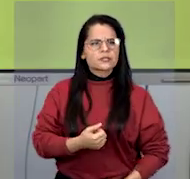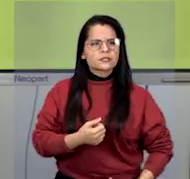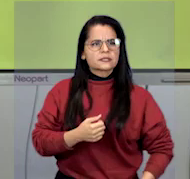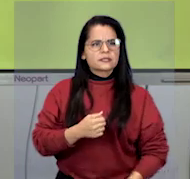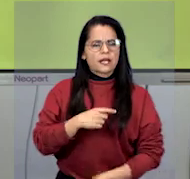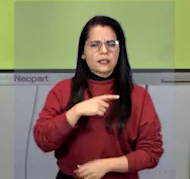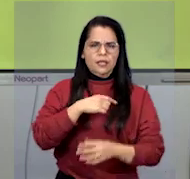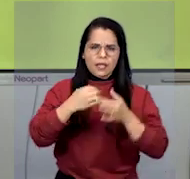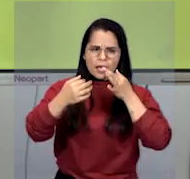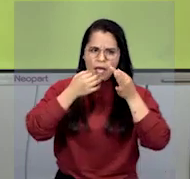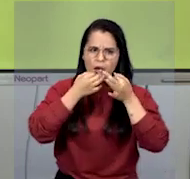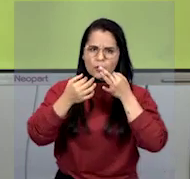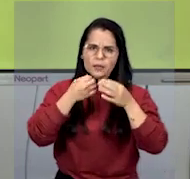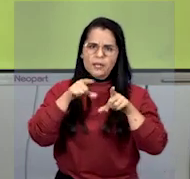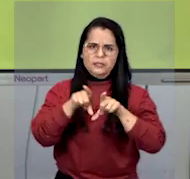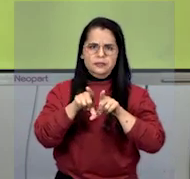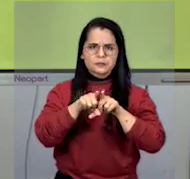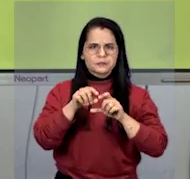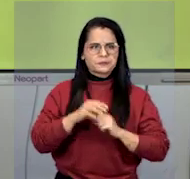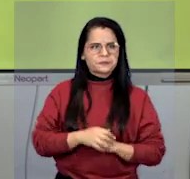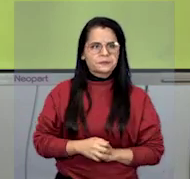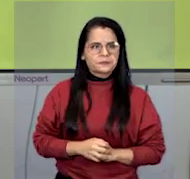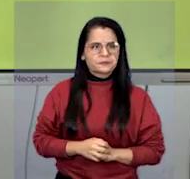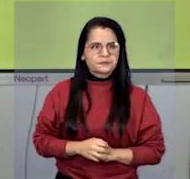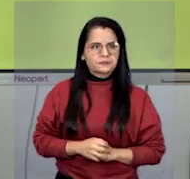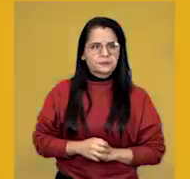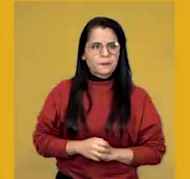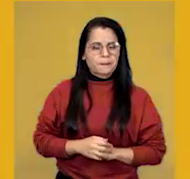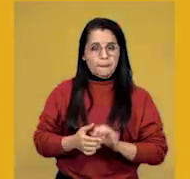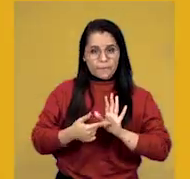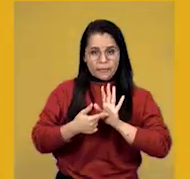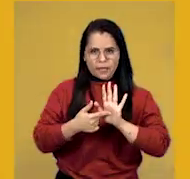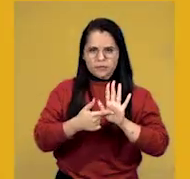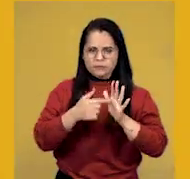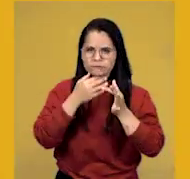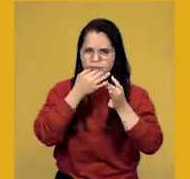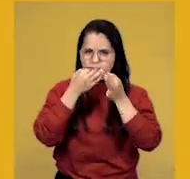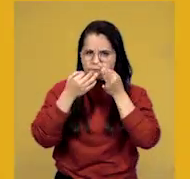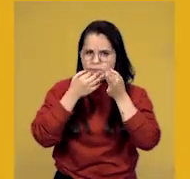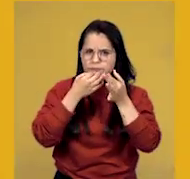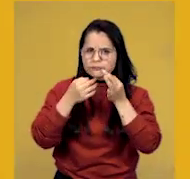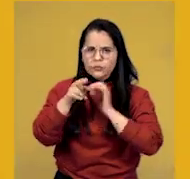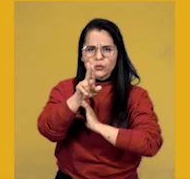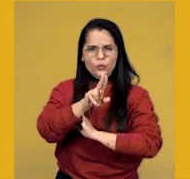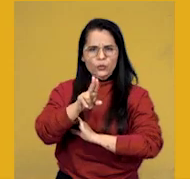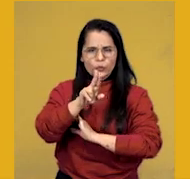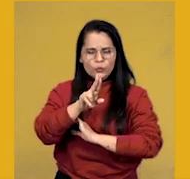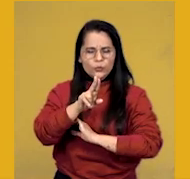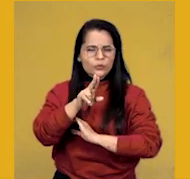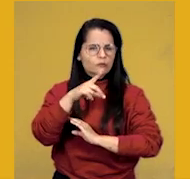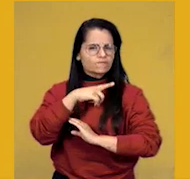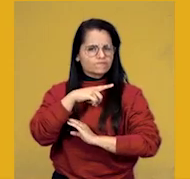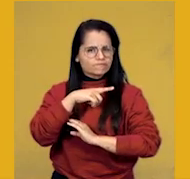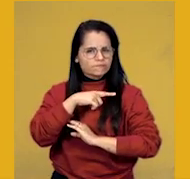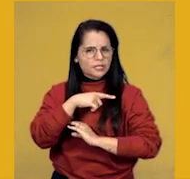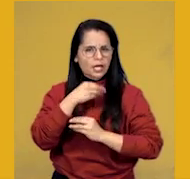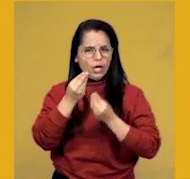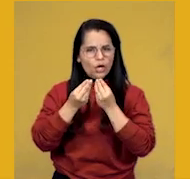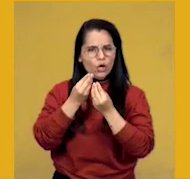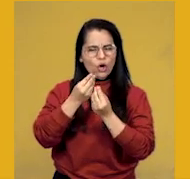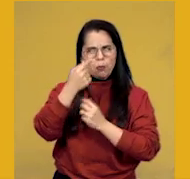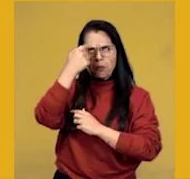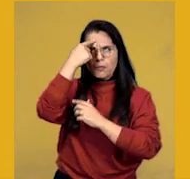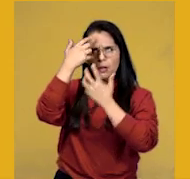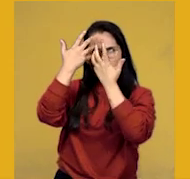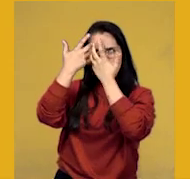sua força de argumentação também. O aparecimento da argumentação, seu uso intensivo, sua